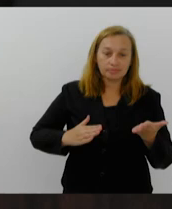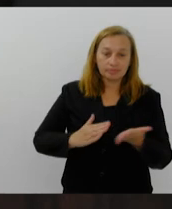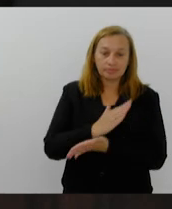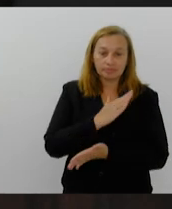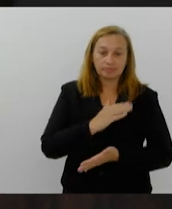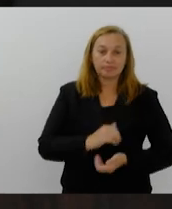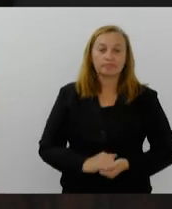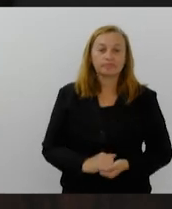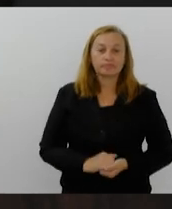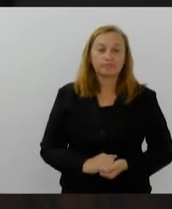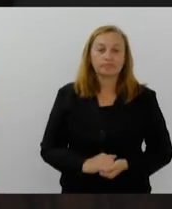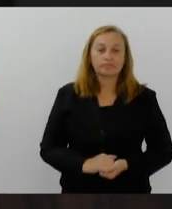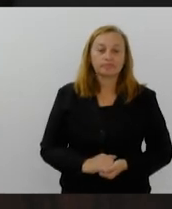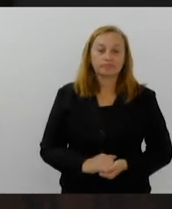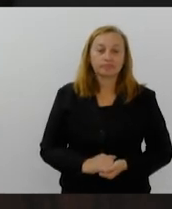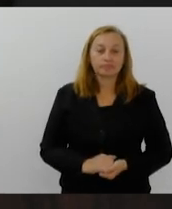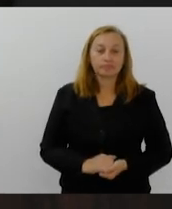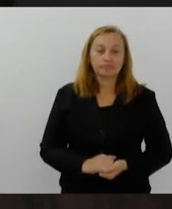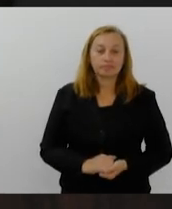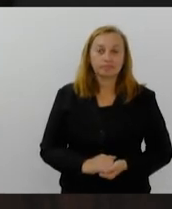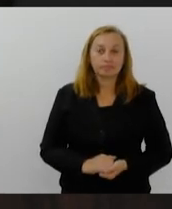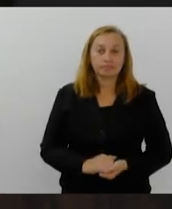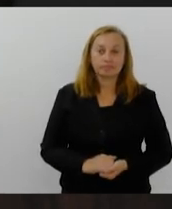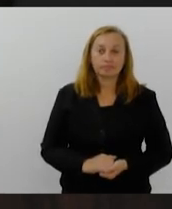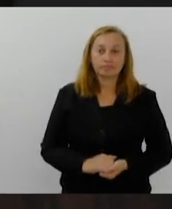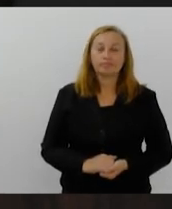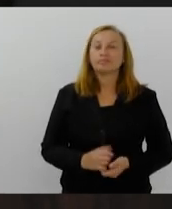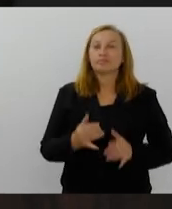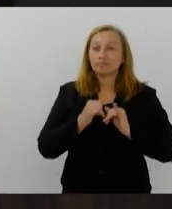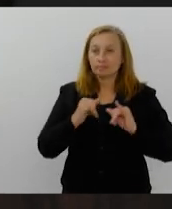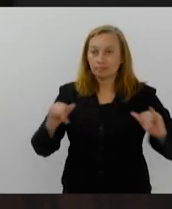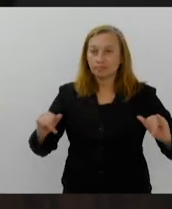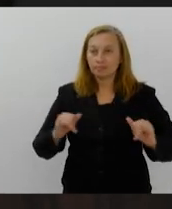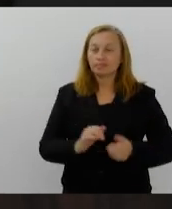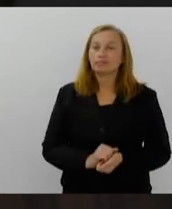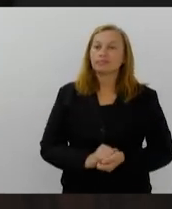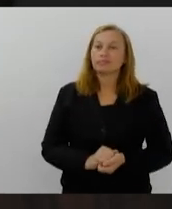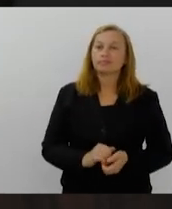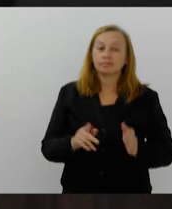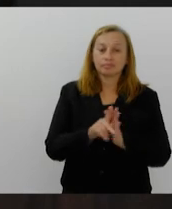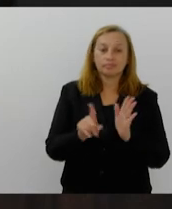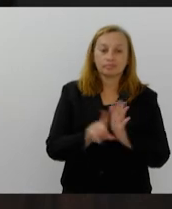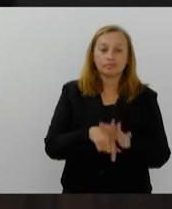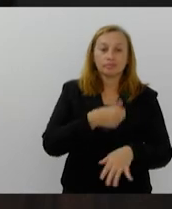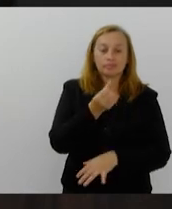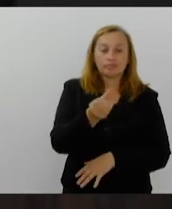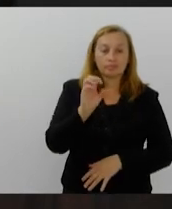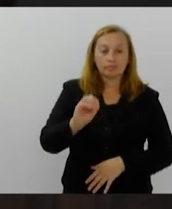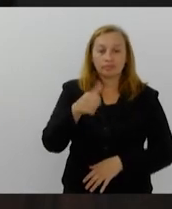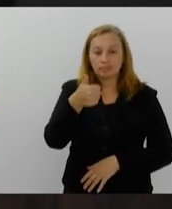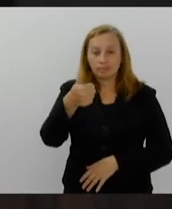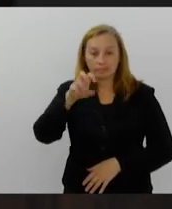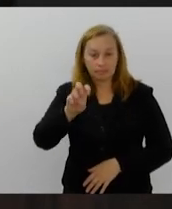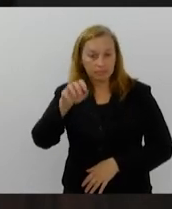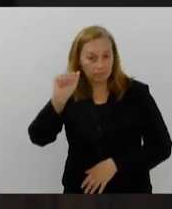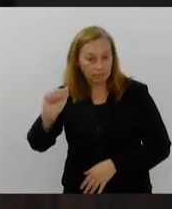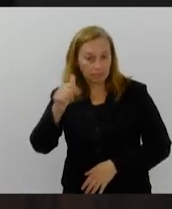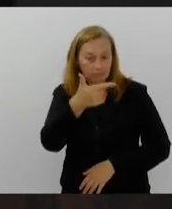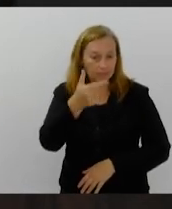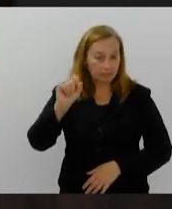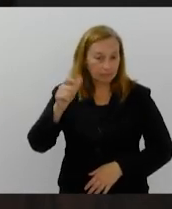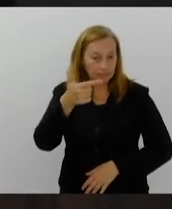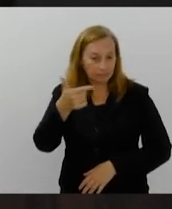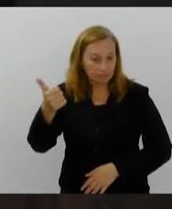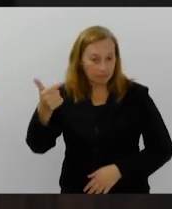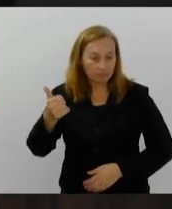estão. Aprovado. Vai ao autógrafo. Anuncio. Projeto de lei 6015-A de